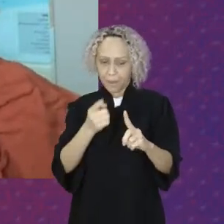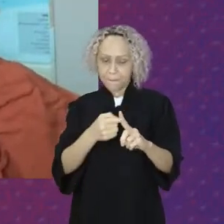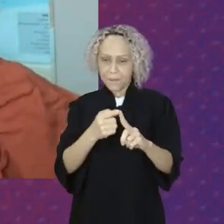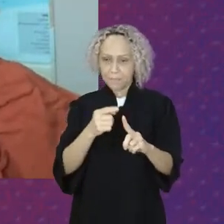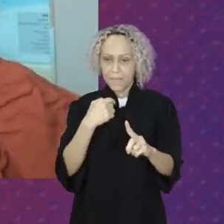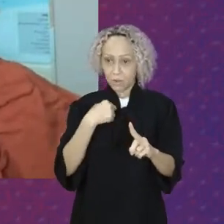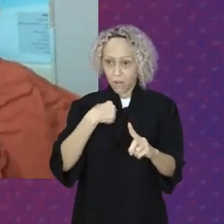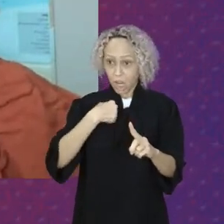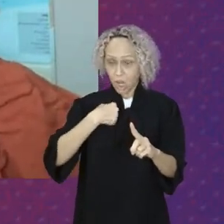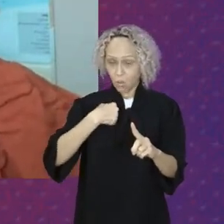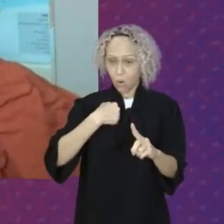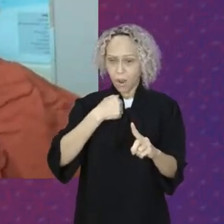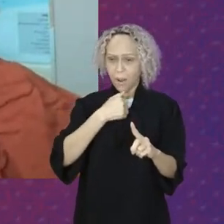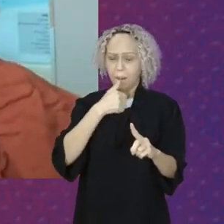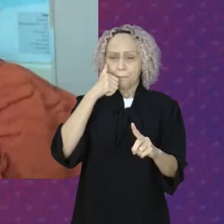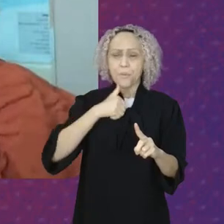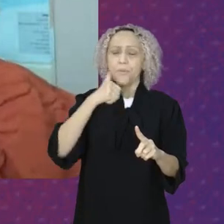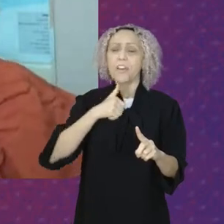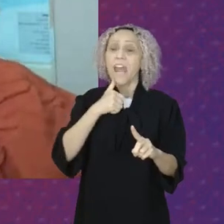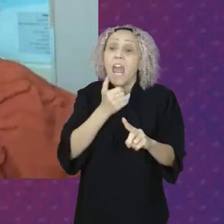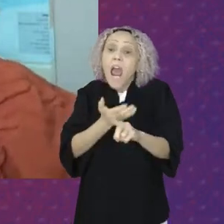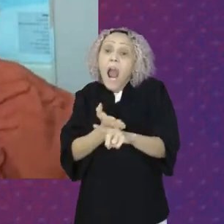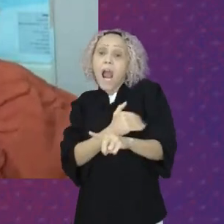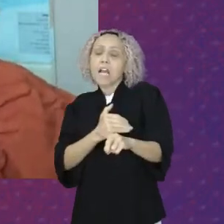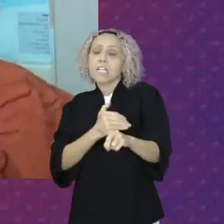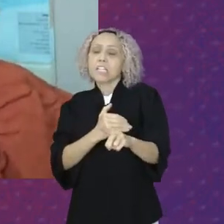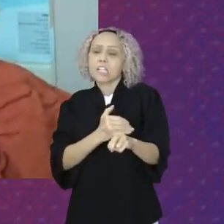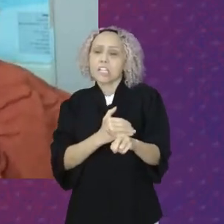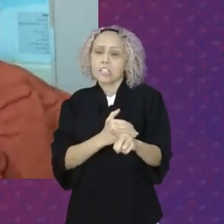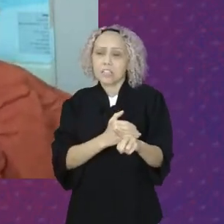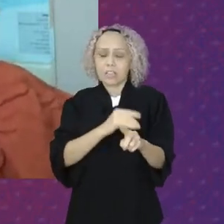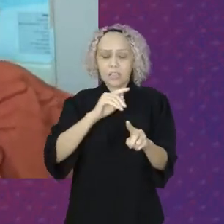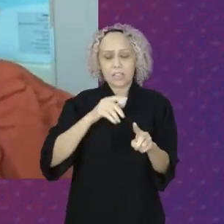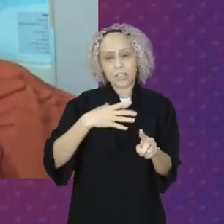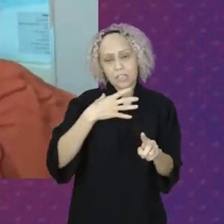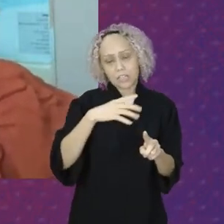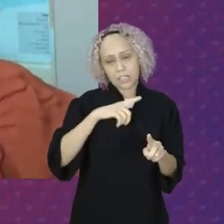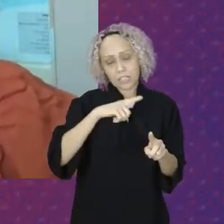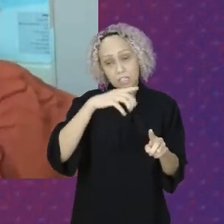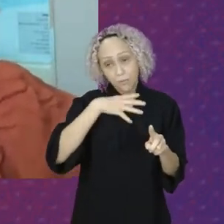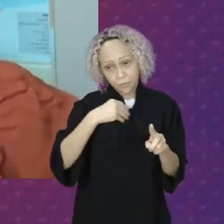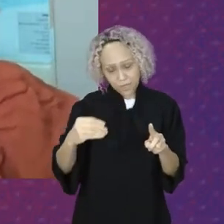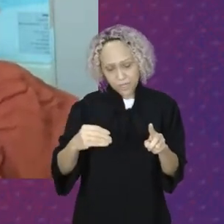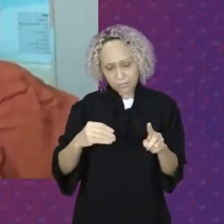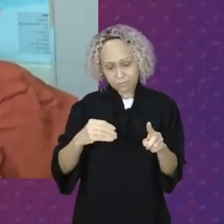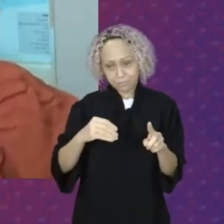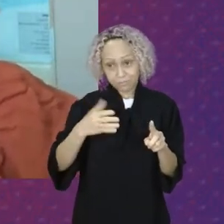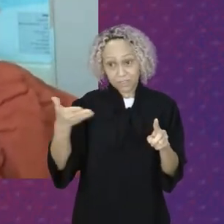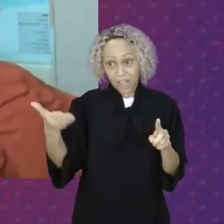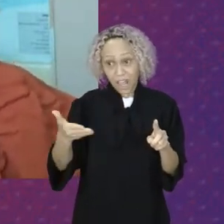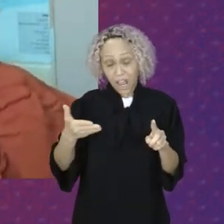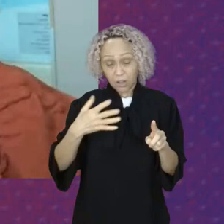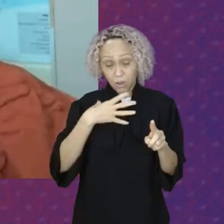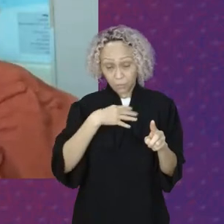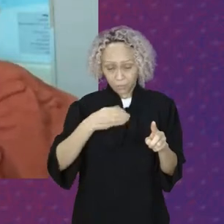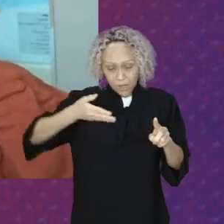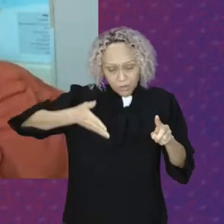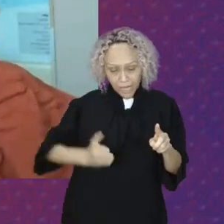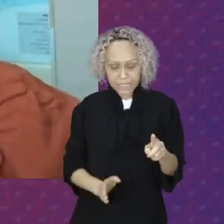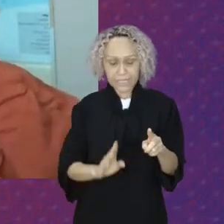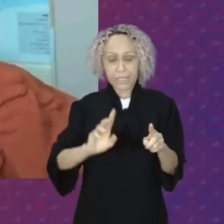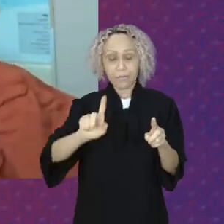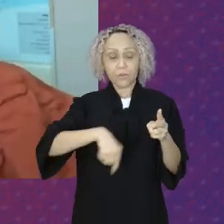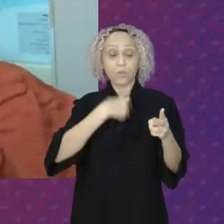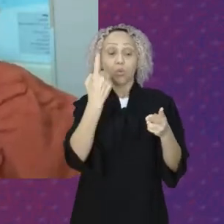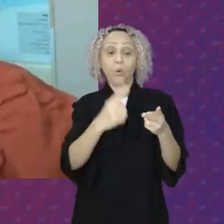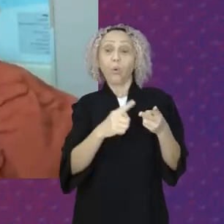mulheres aí que já estão num debate muito grande contra a violência obstétrica, a luta das mulheres que são doulas para que